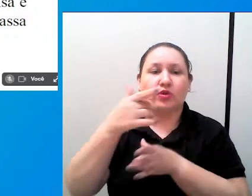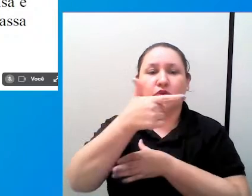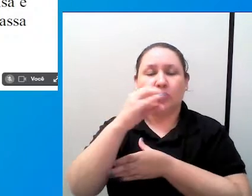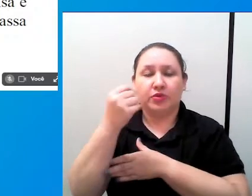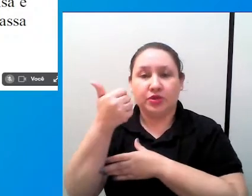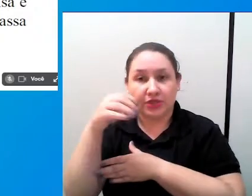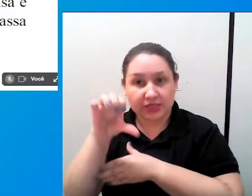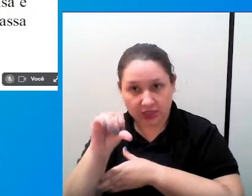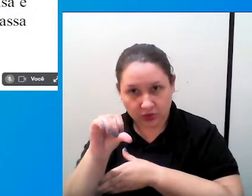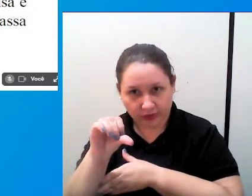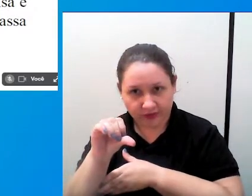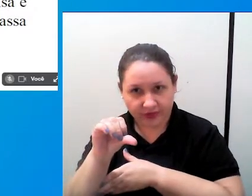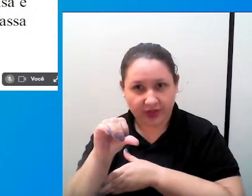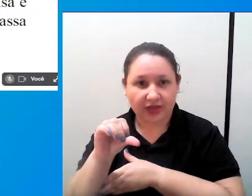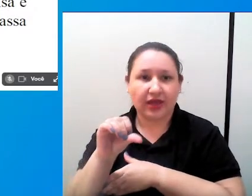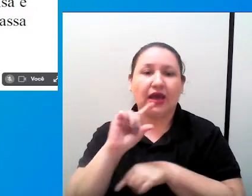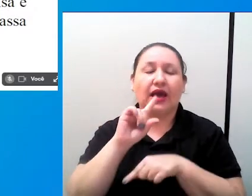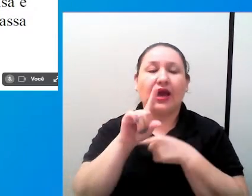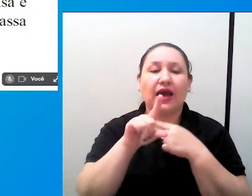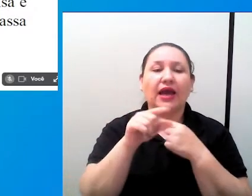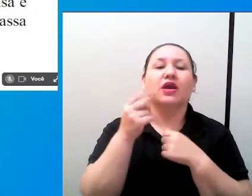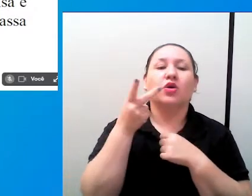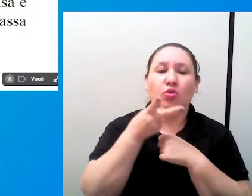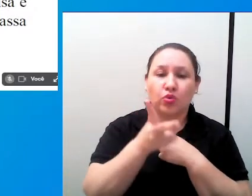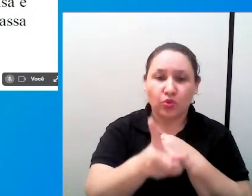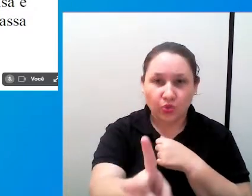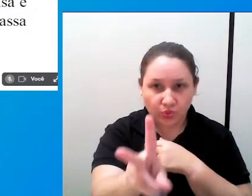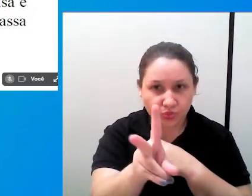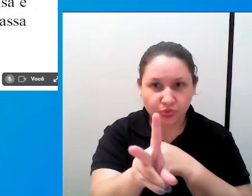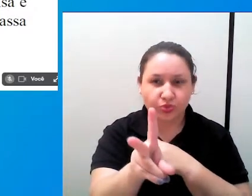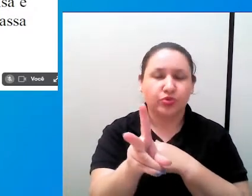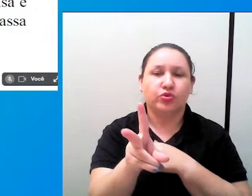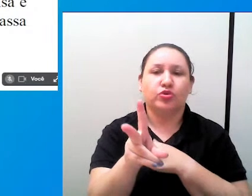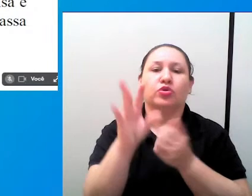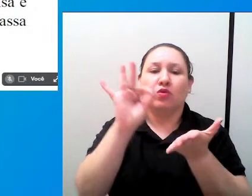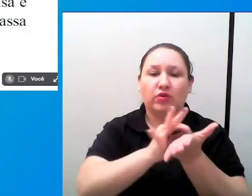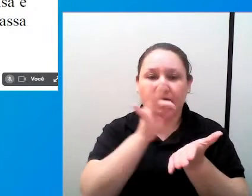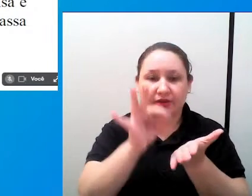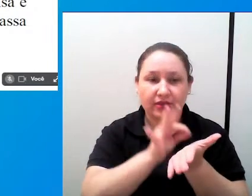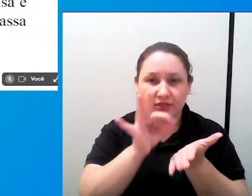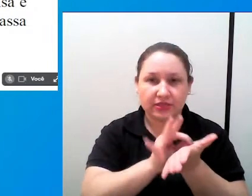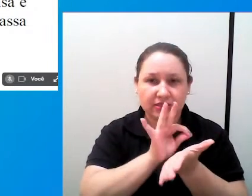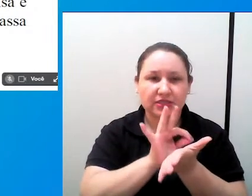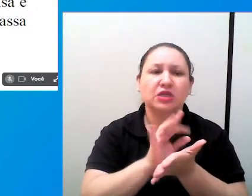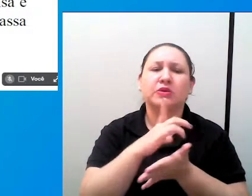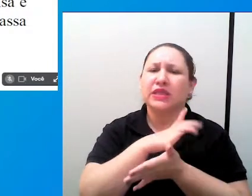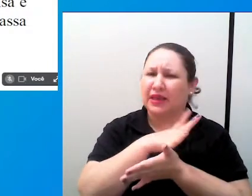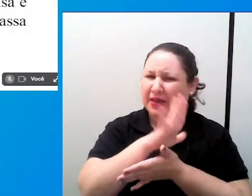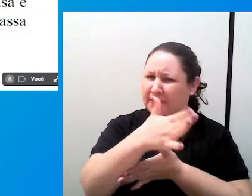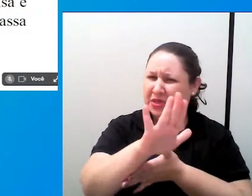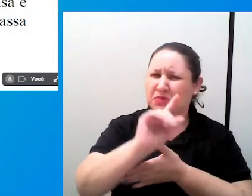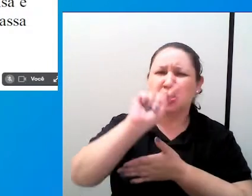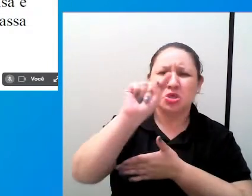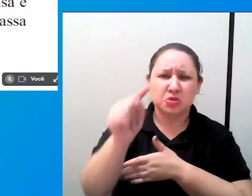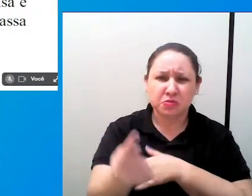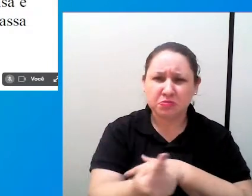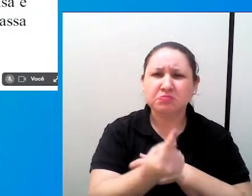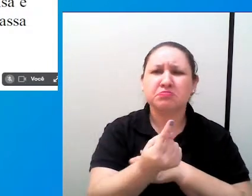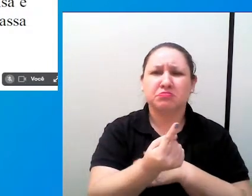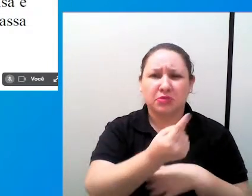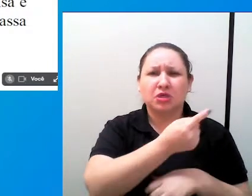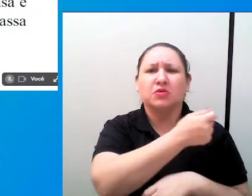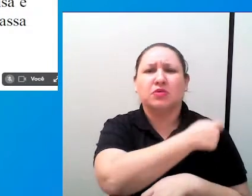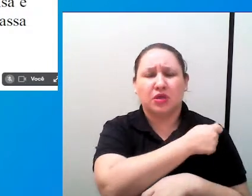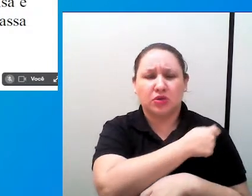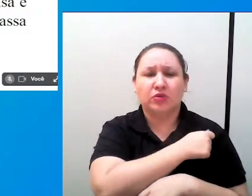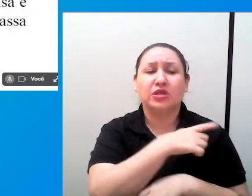seguimos com a oferta. Nossa segunda turma, para vocês terem ideia, tivemos mais de 1.000 inscritos para 60